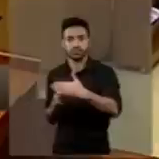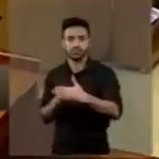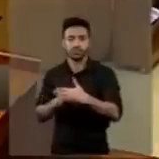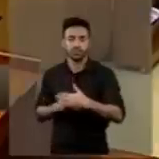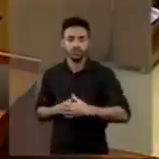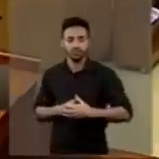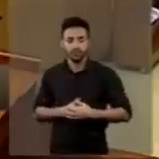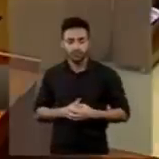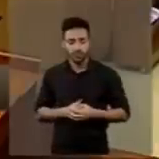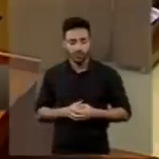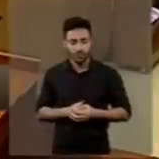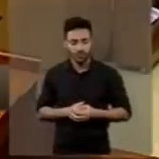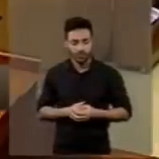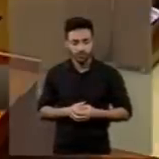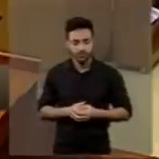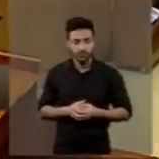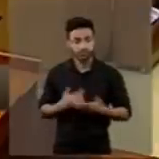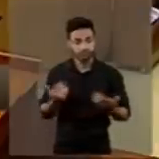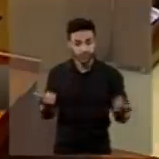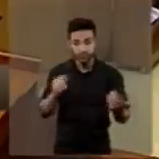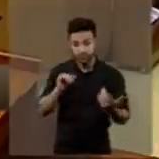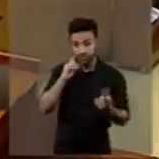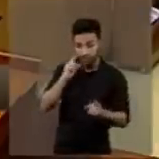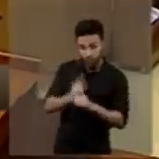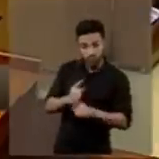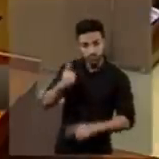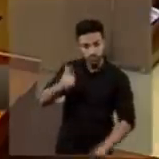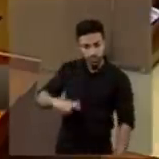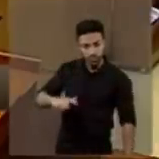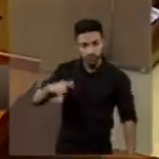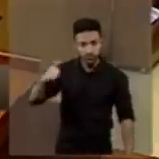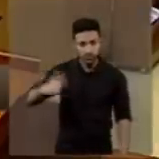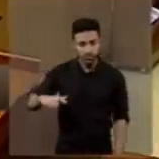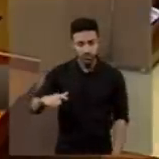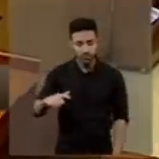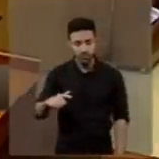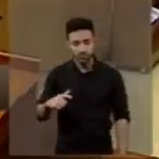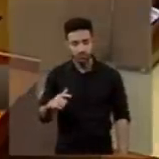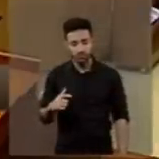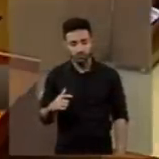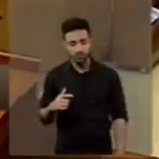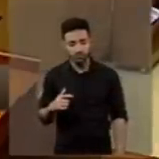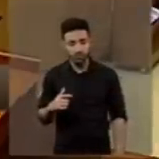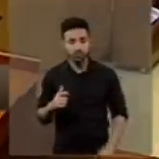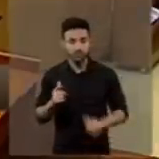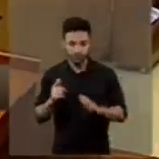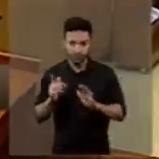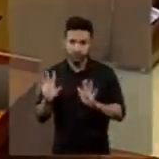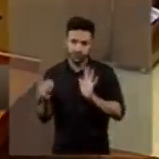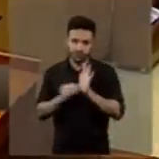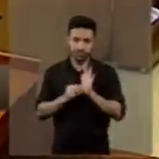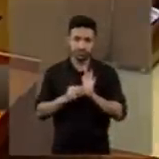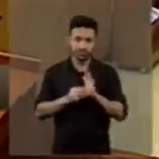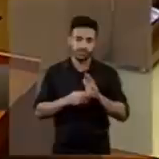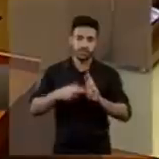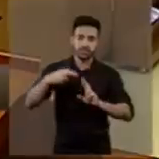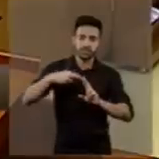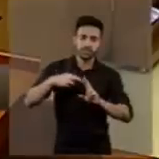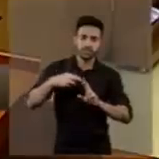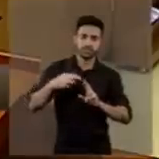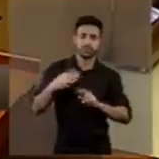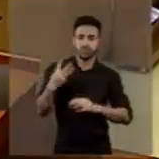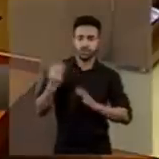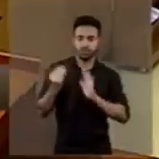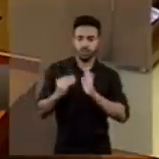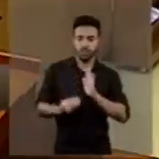E essa reiteração vem a partir aí regulamentada em 3 incisos. Mas mais